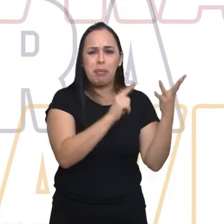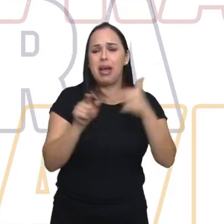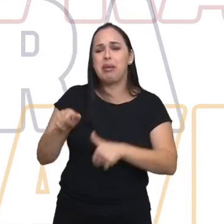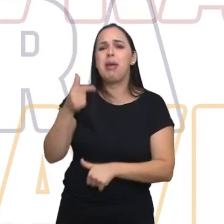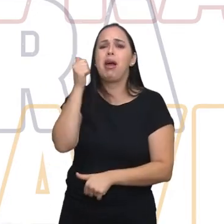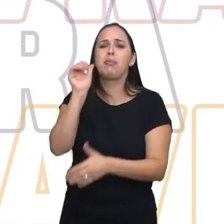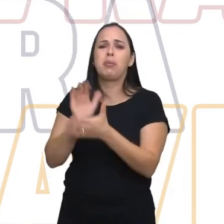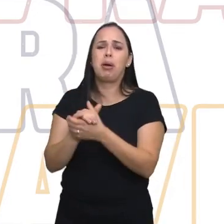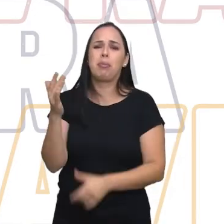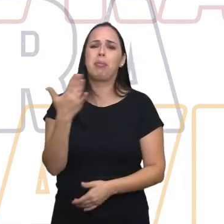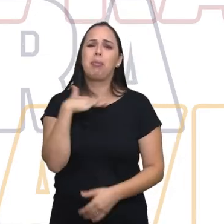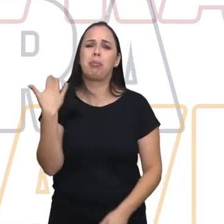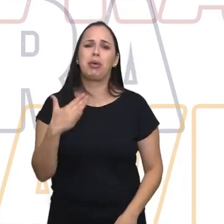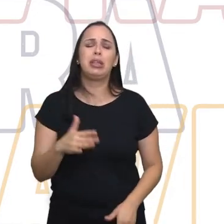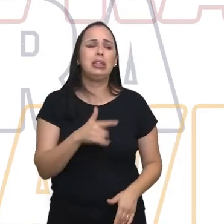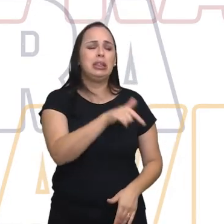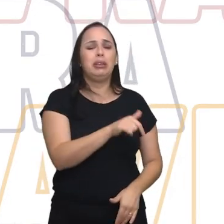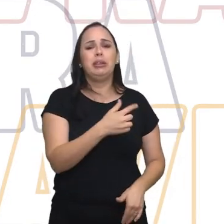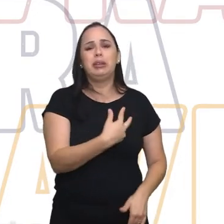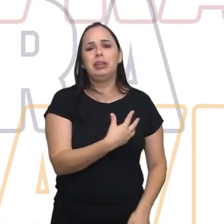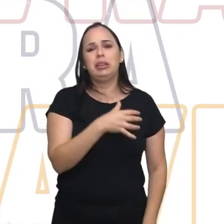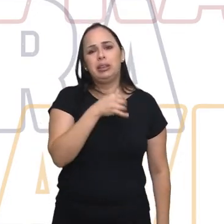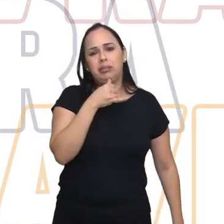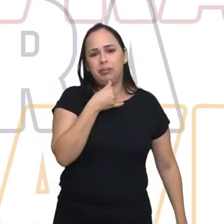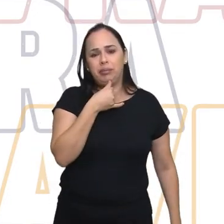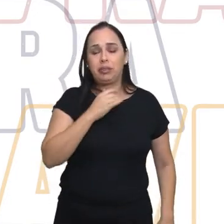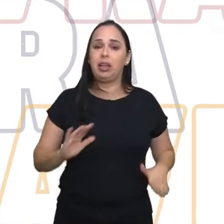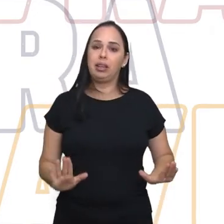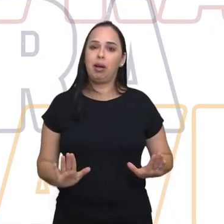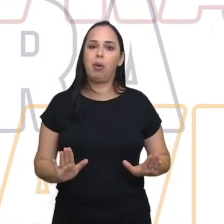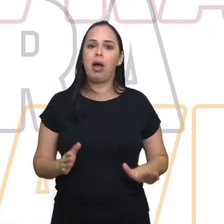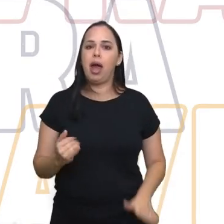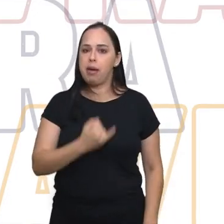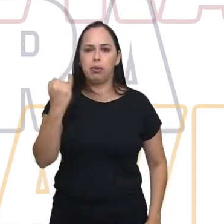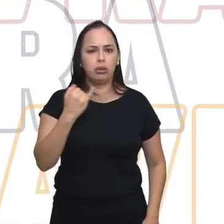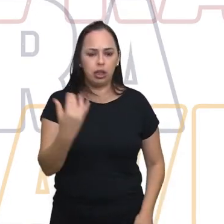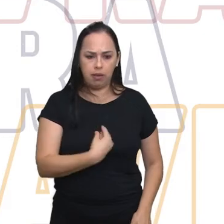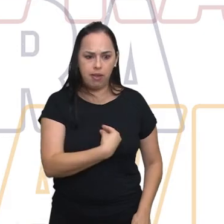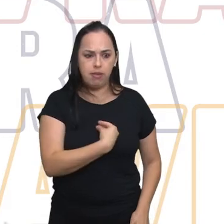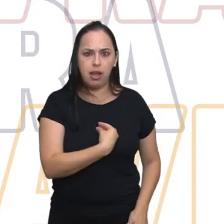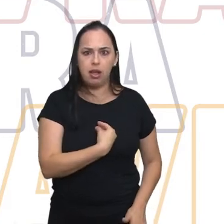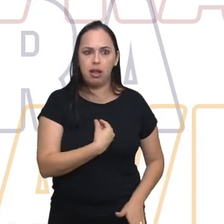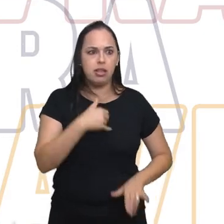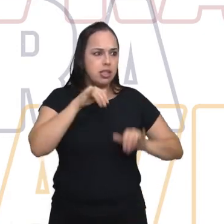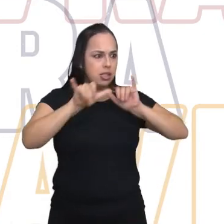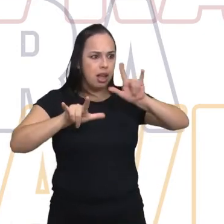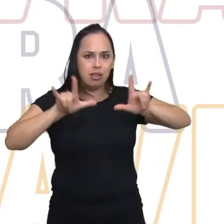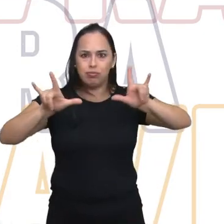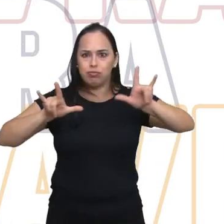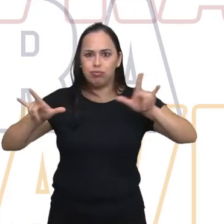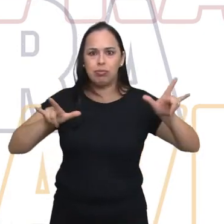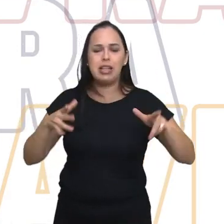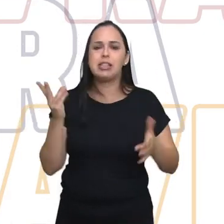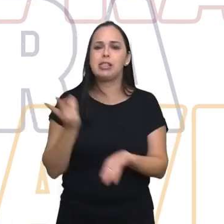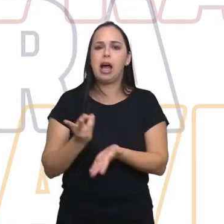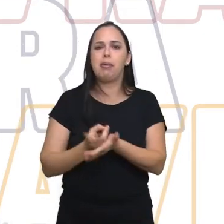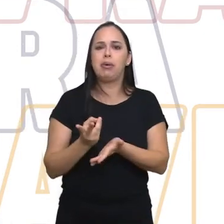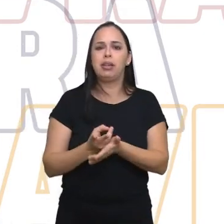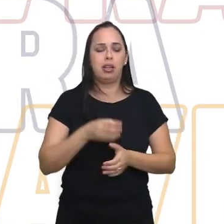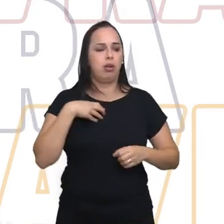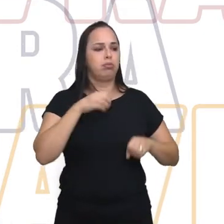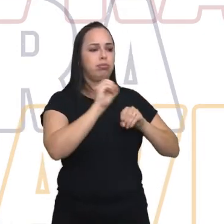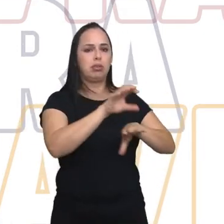para ela, ela foi embora e eu fiquei. Né? O importante da gente viver o hoje, o agora e o dizer eu te amo sempre. Né? Esse é